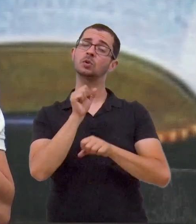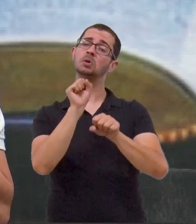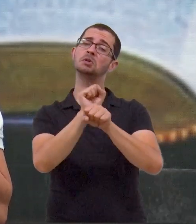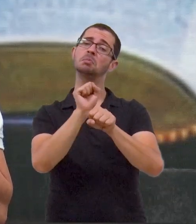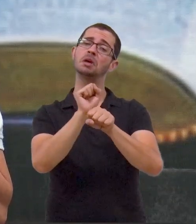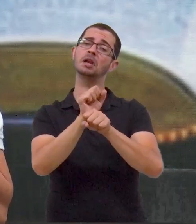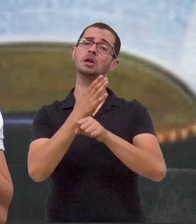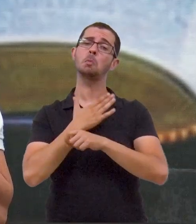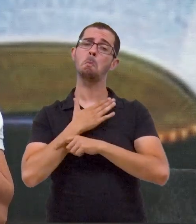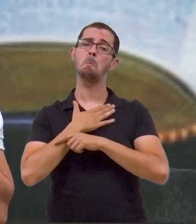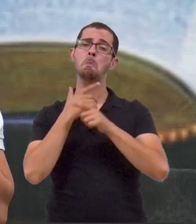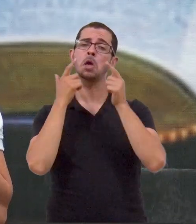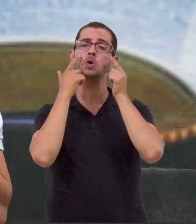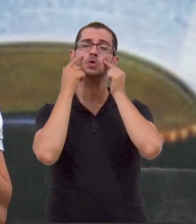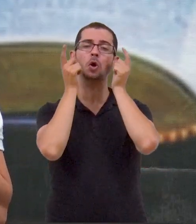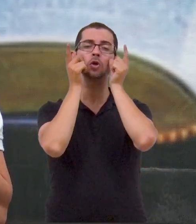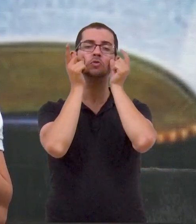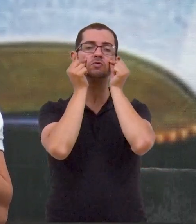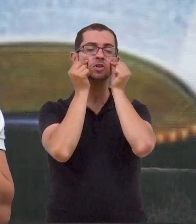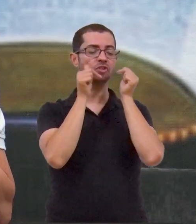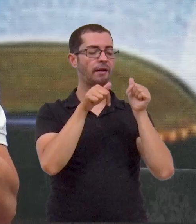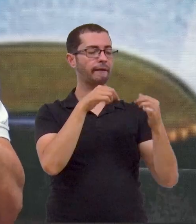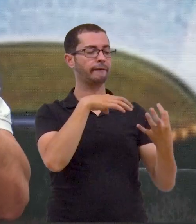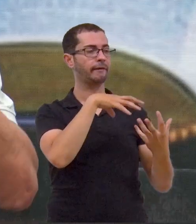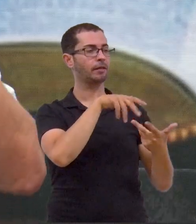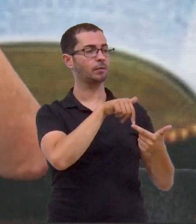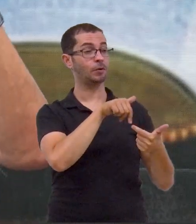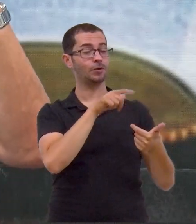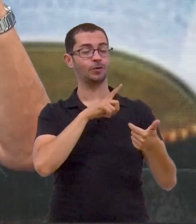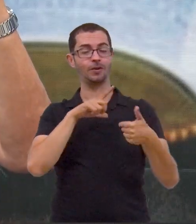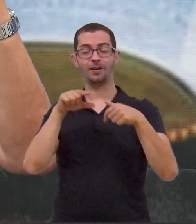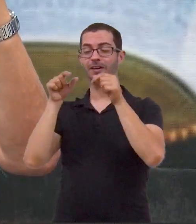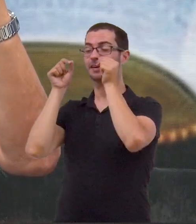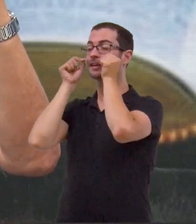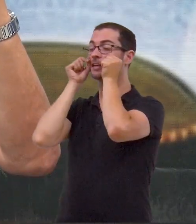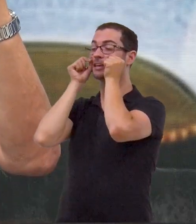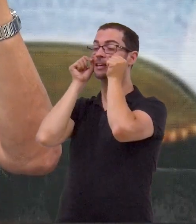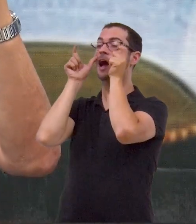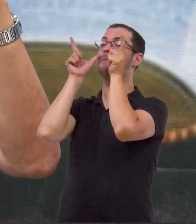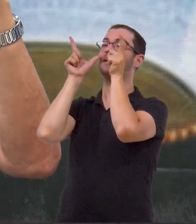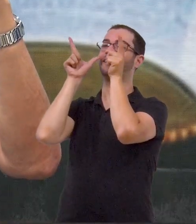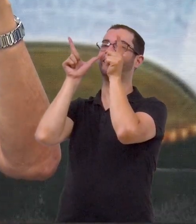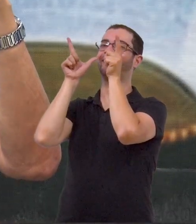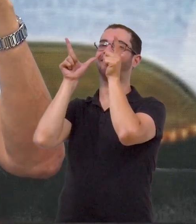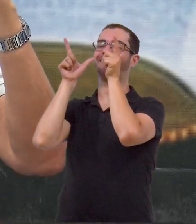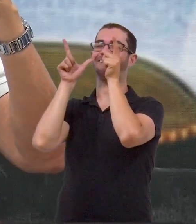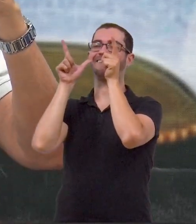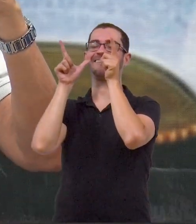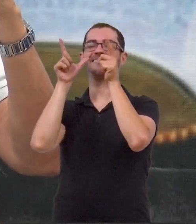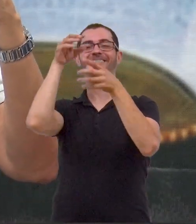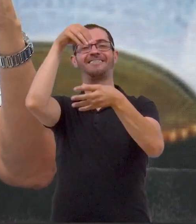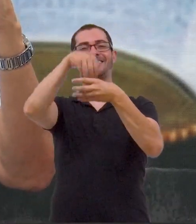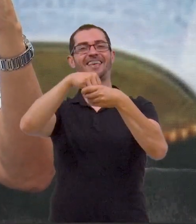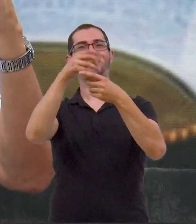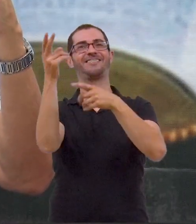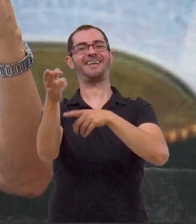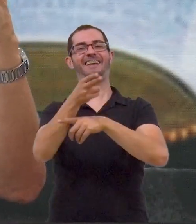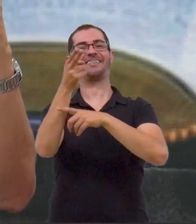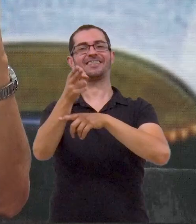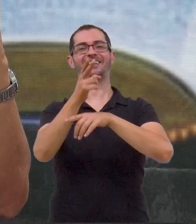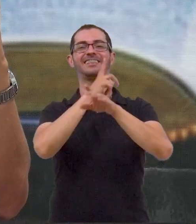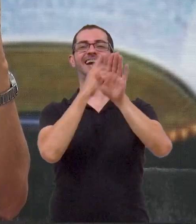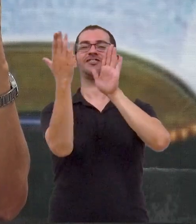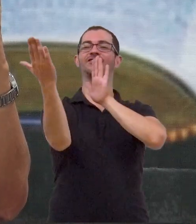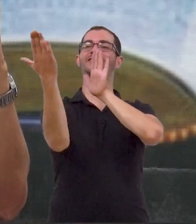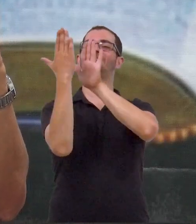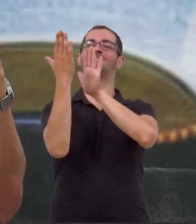olhos para este mundo e abri-los dentro da eternidade na face do